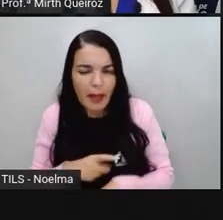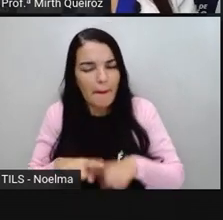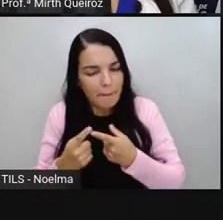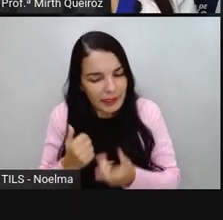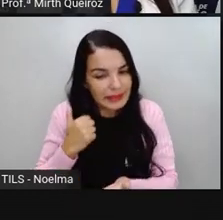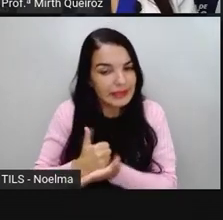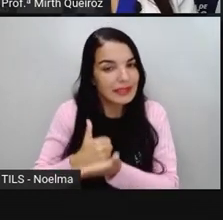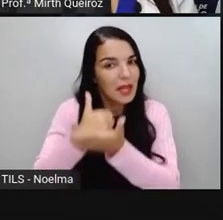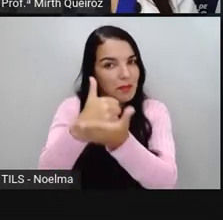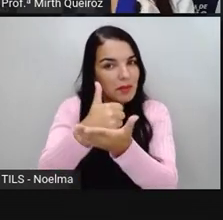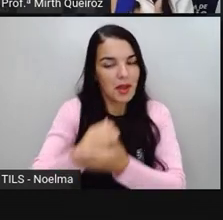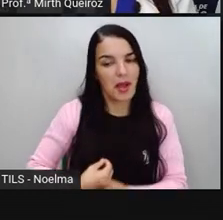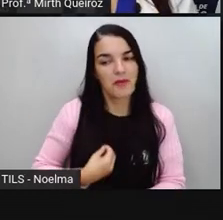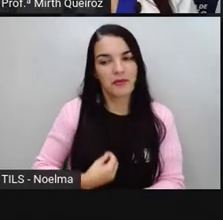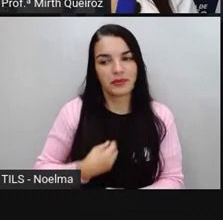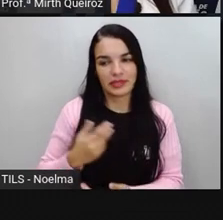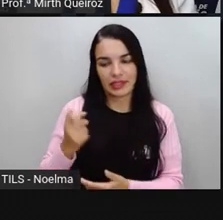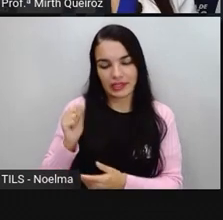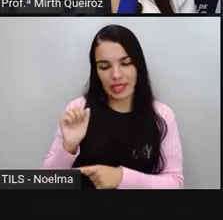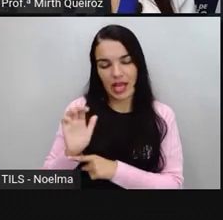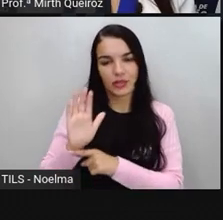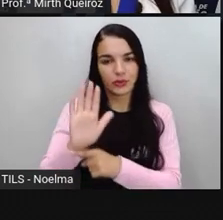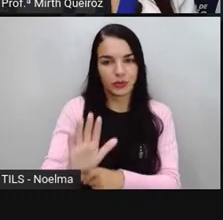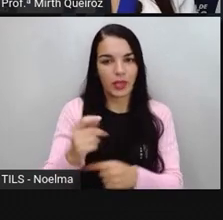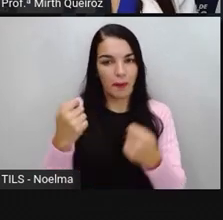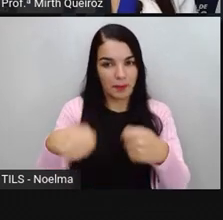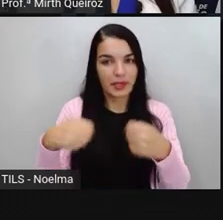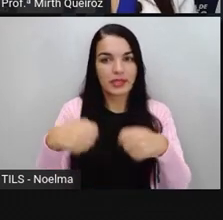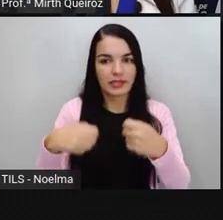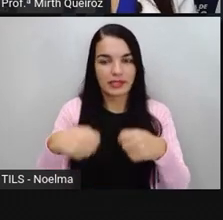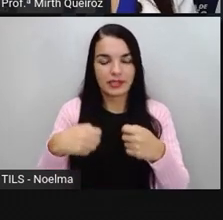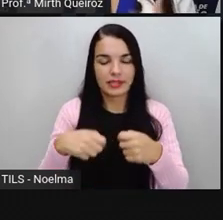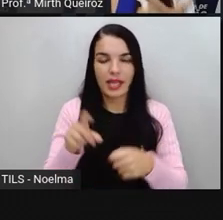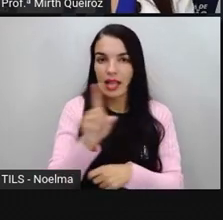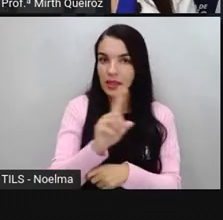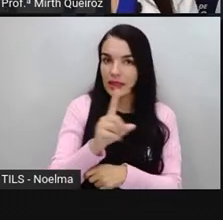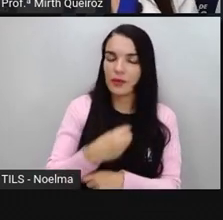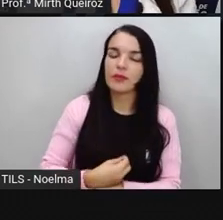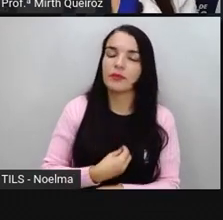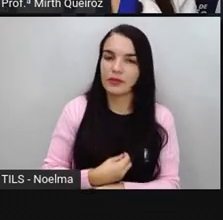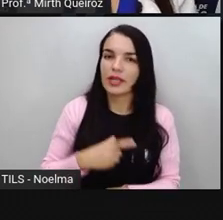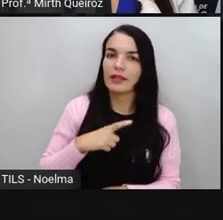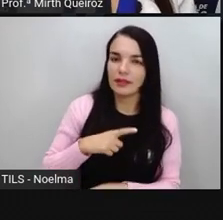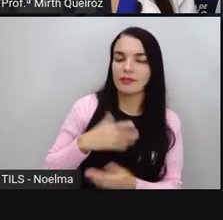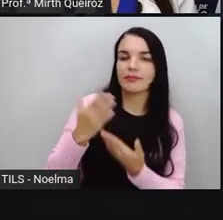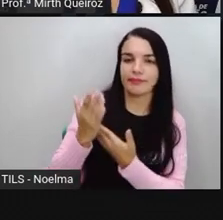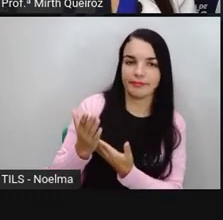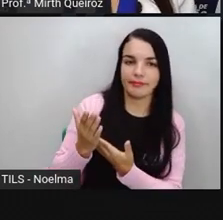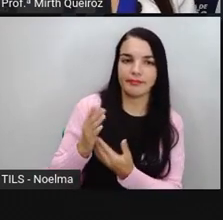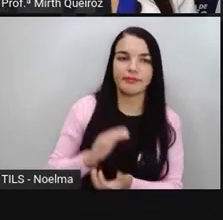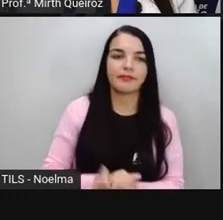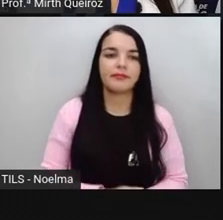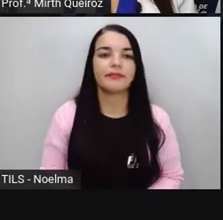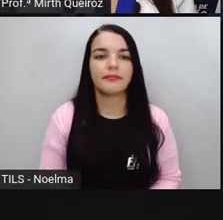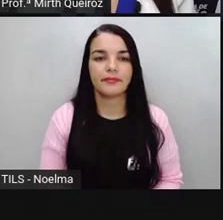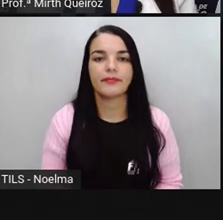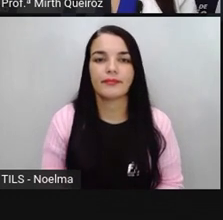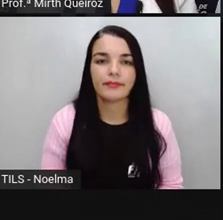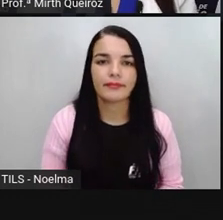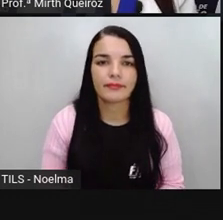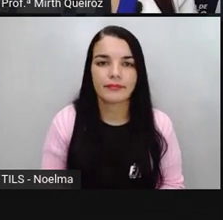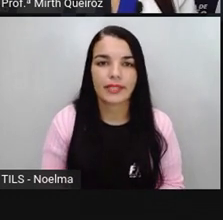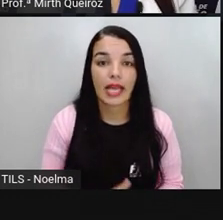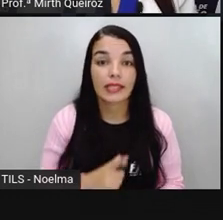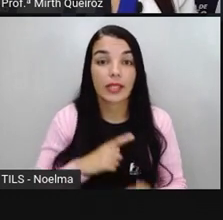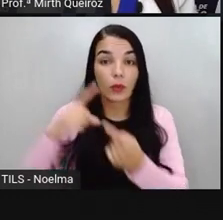o desenvolvimento da vida. Então, a gente precisa desses fatores não bióticos ou fatores abióticos, certo? E